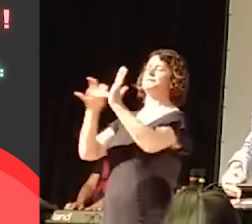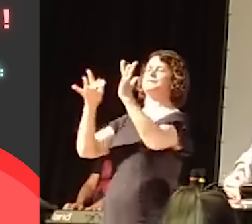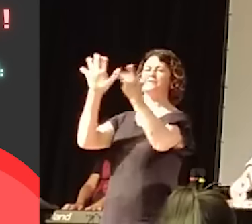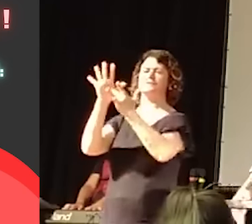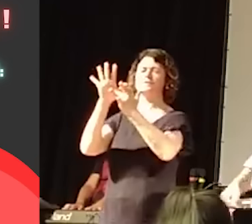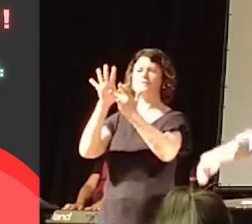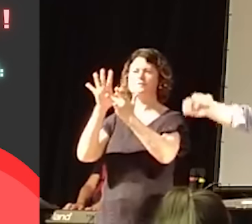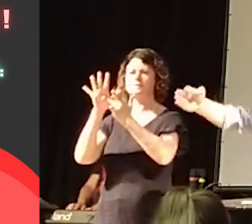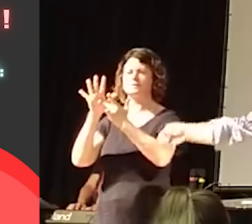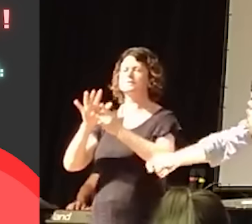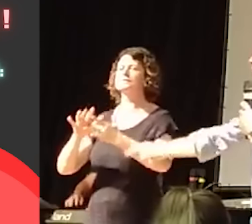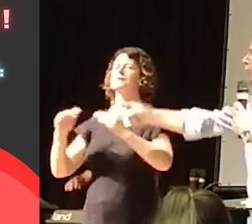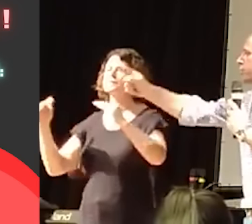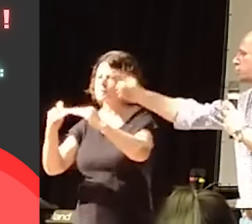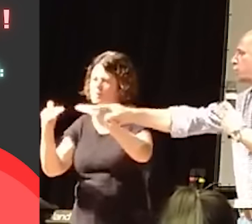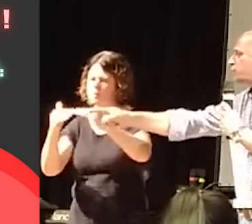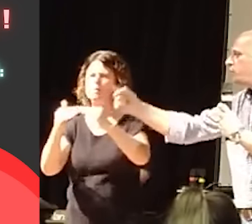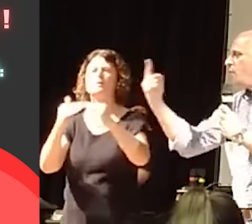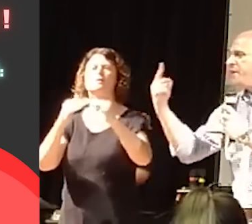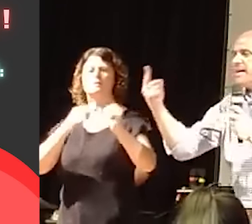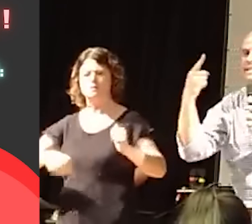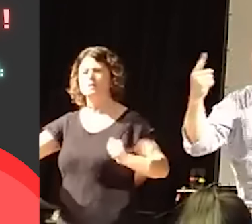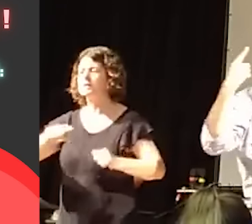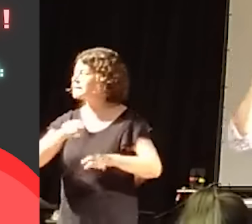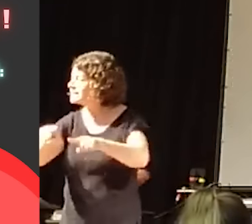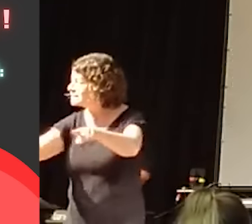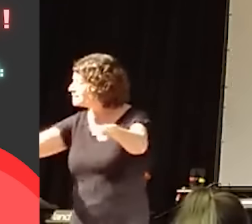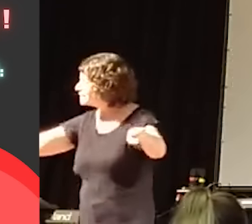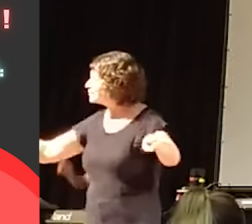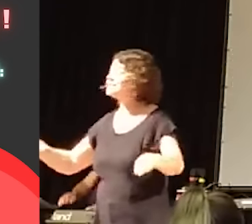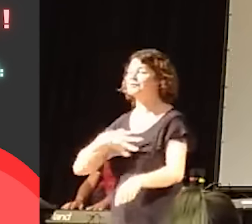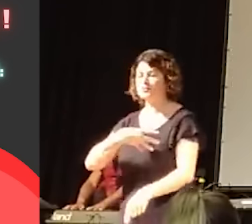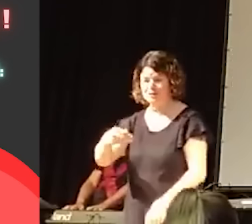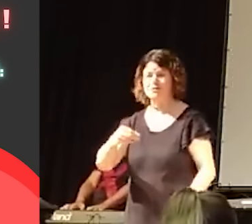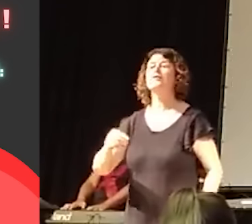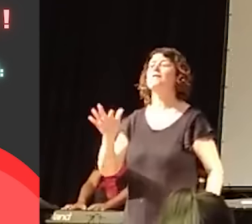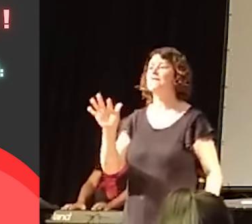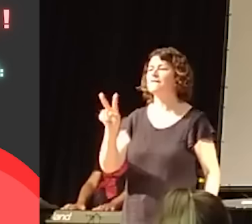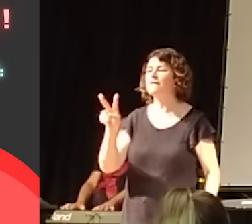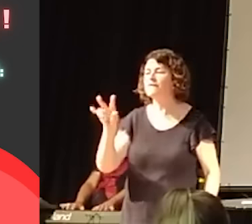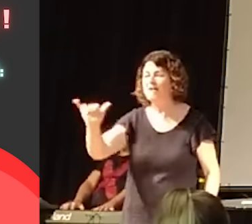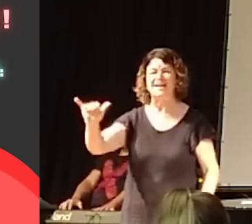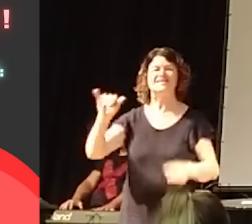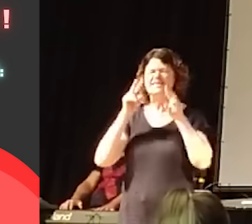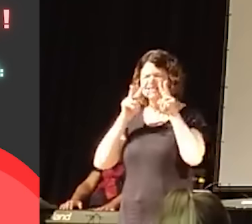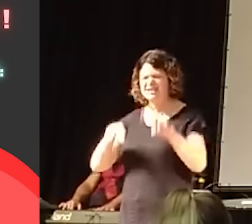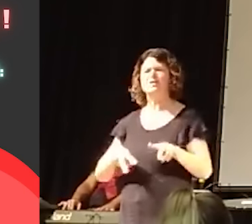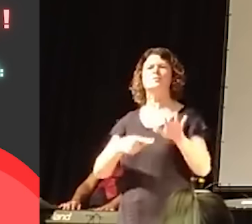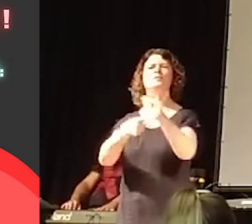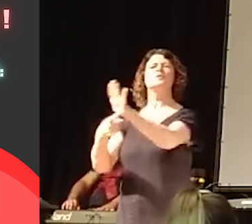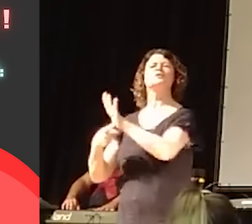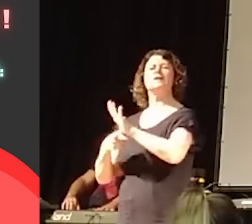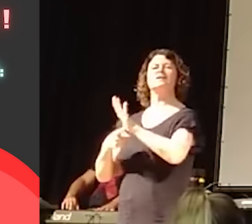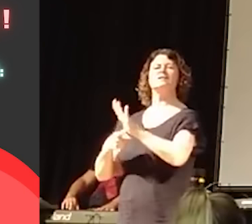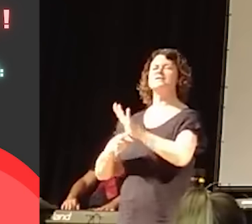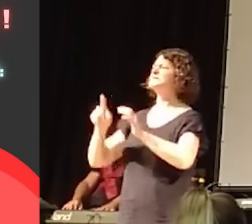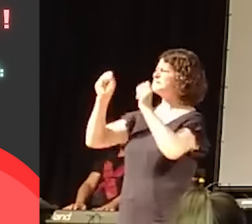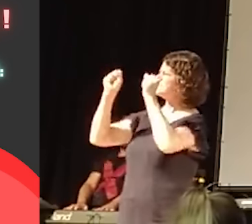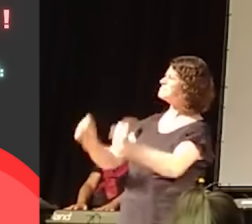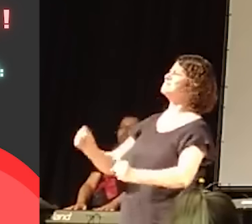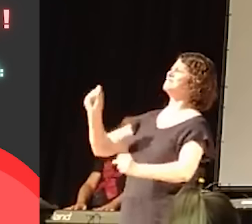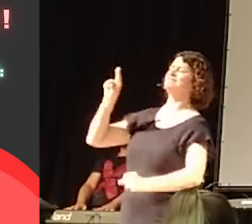amém nós concordamos que os teus filhos vão vir aqui testemunhar do Poder do Senhor Aleluia